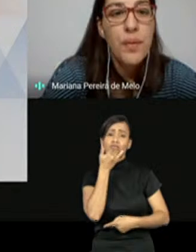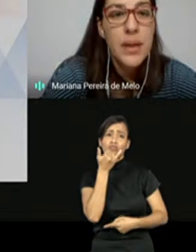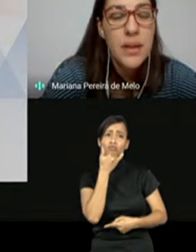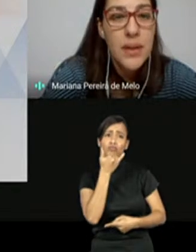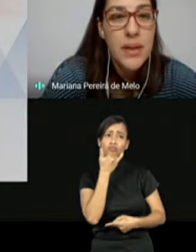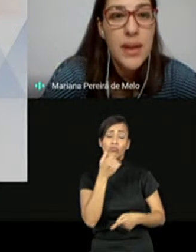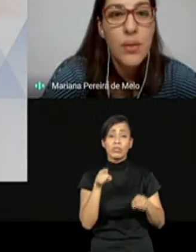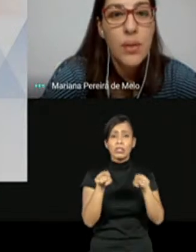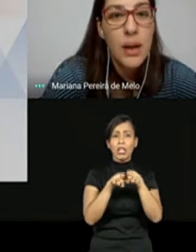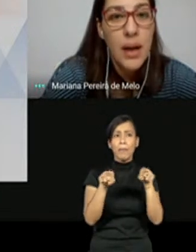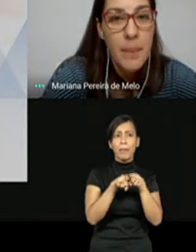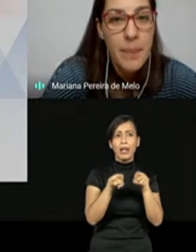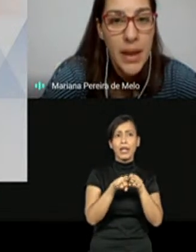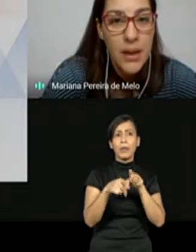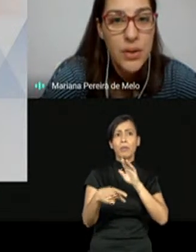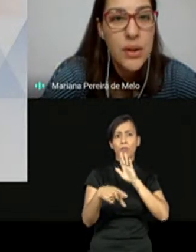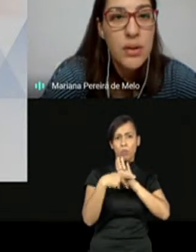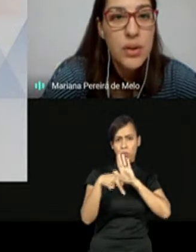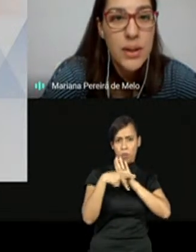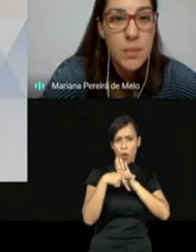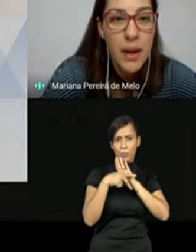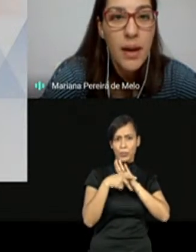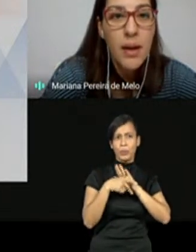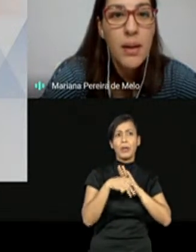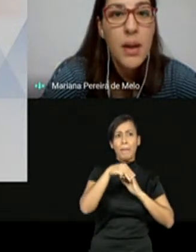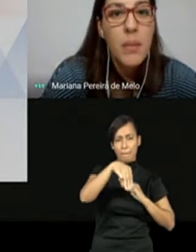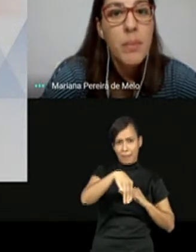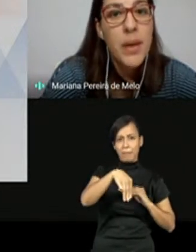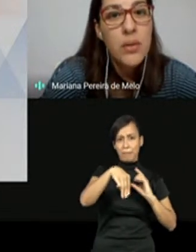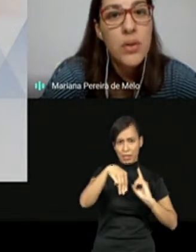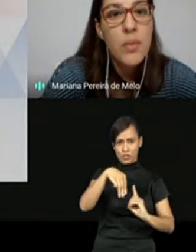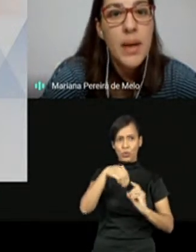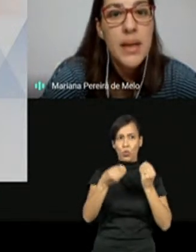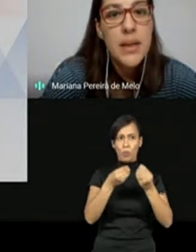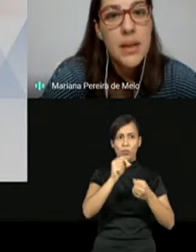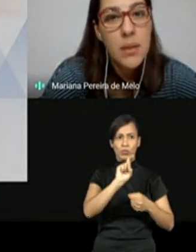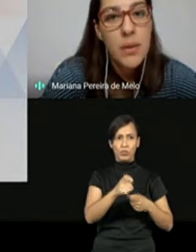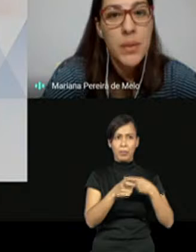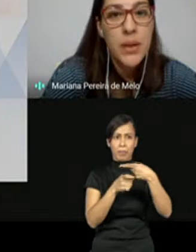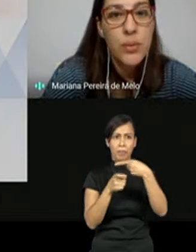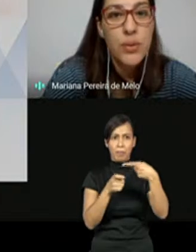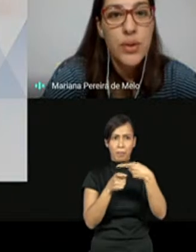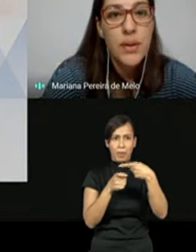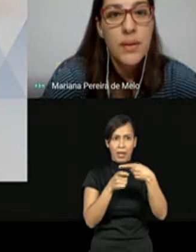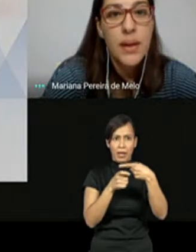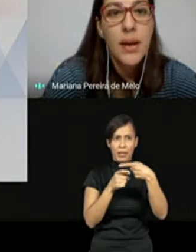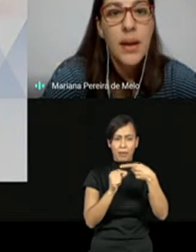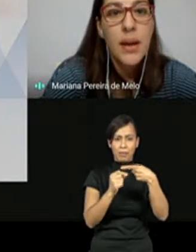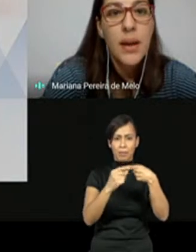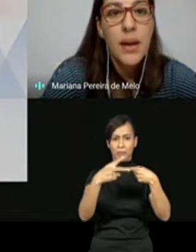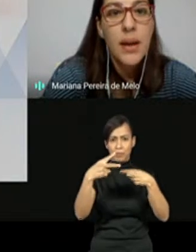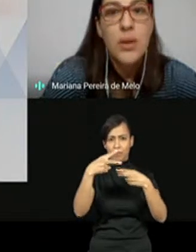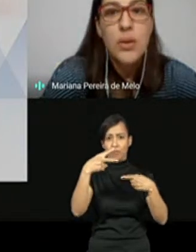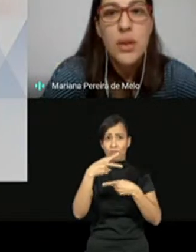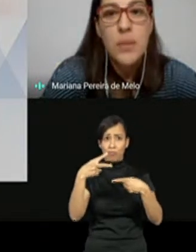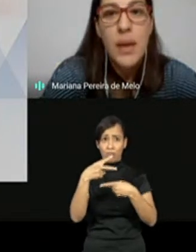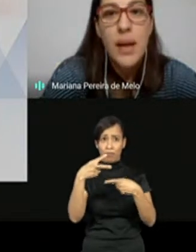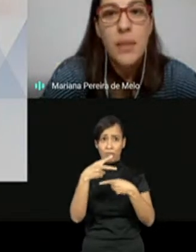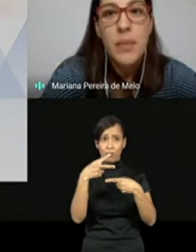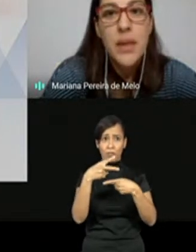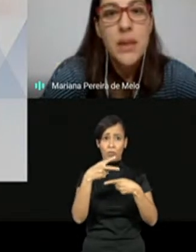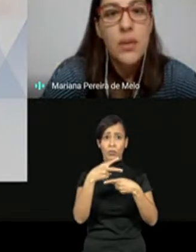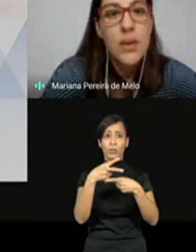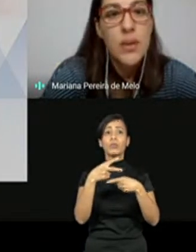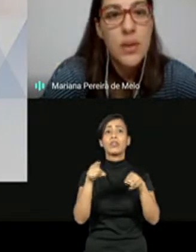de confiança vai ser a média, x barra, menos ou mais essa semi-amplitude, tá? Então, o nosso x